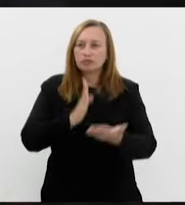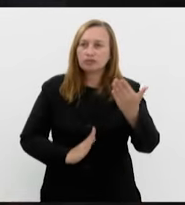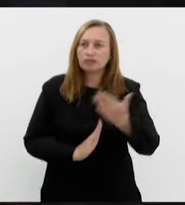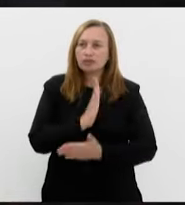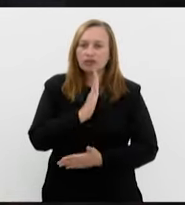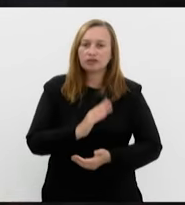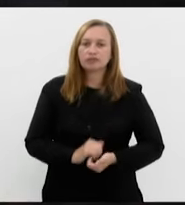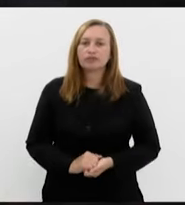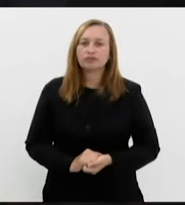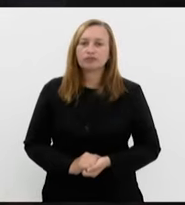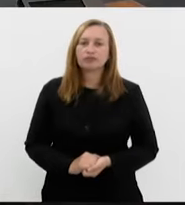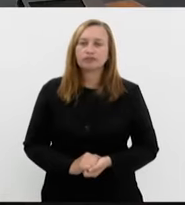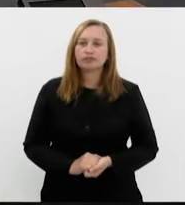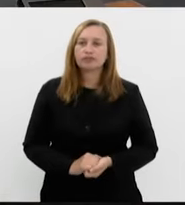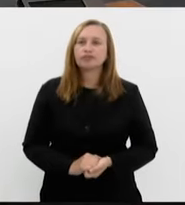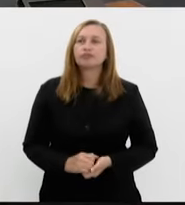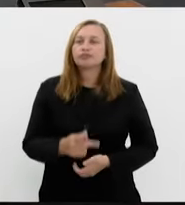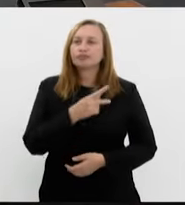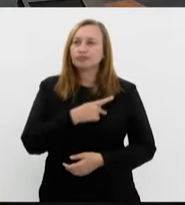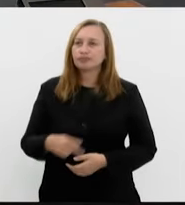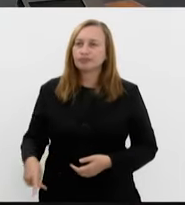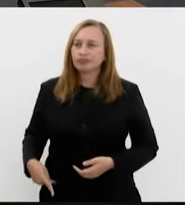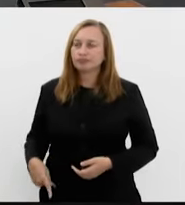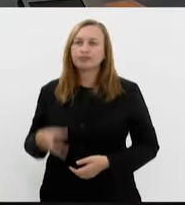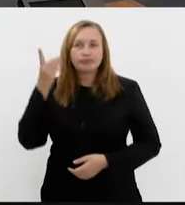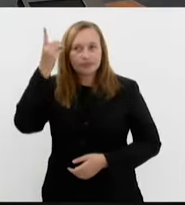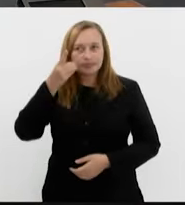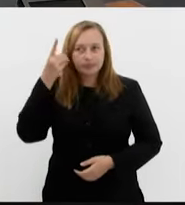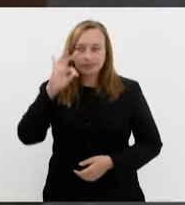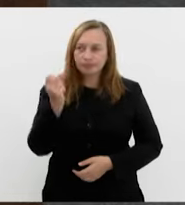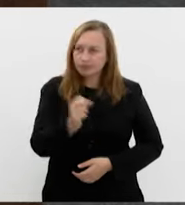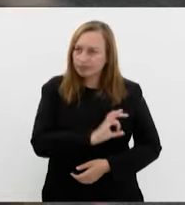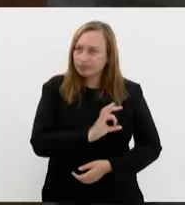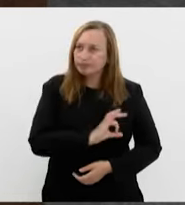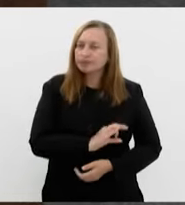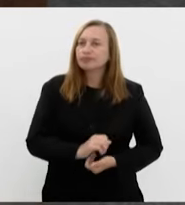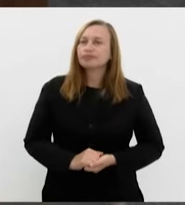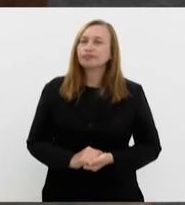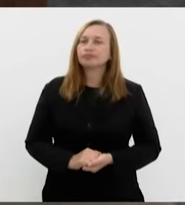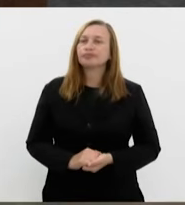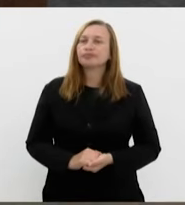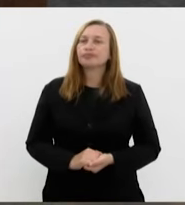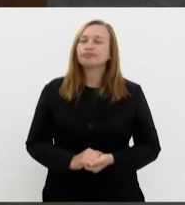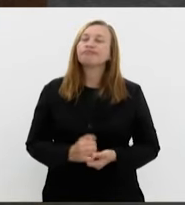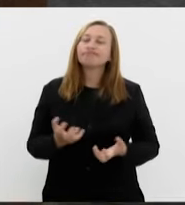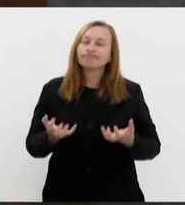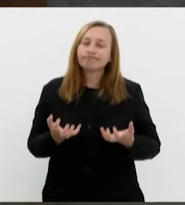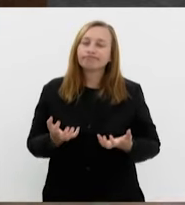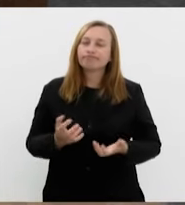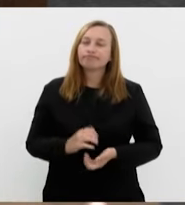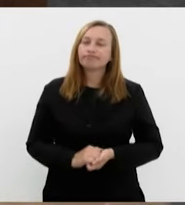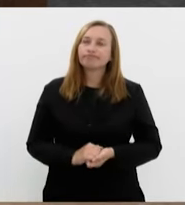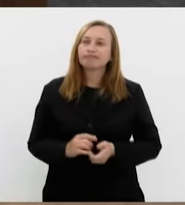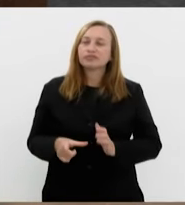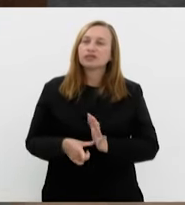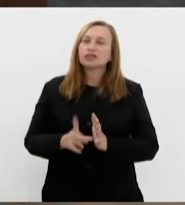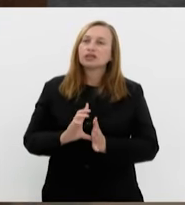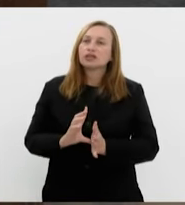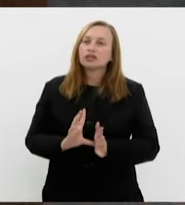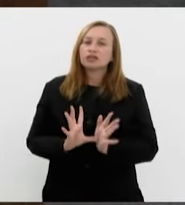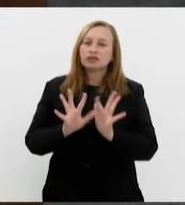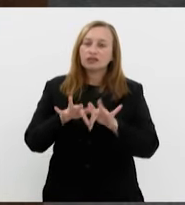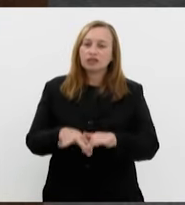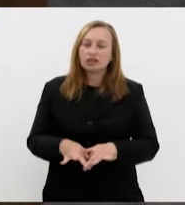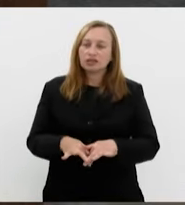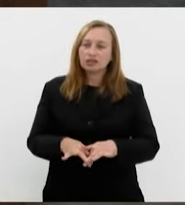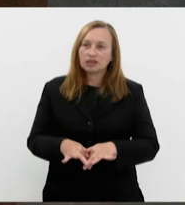aprovado. Presidente. Deputada Marta Rocha. Presidente, eu queria, antes de terminar essa